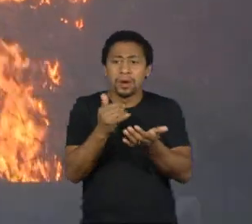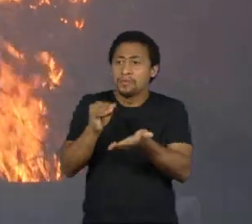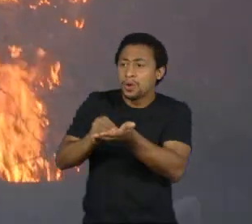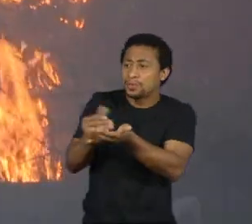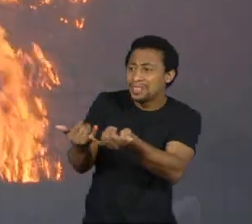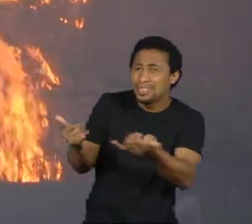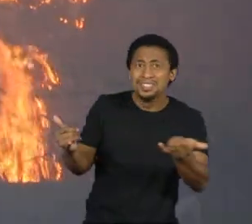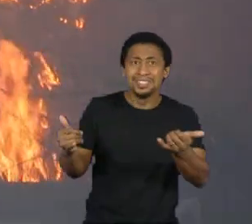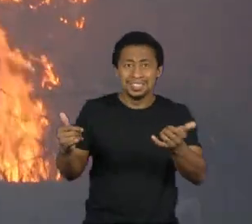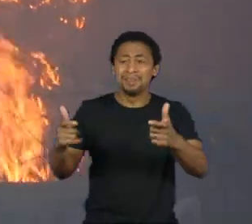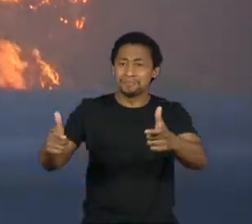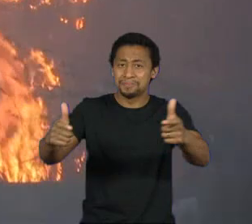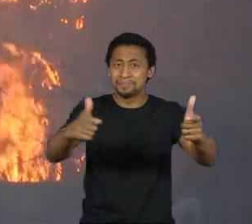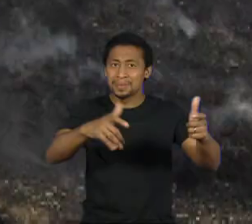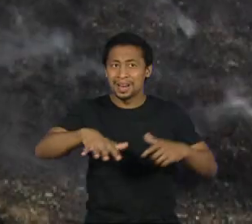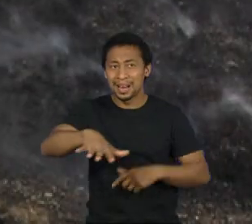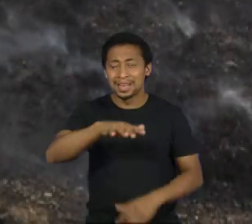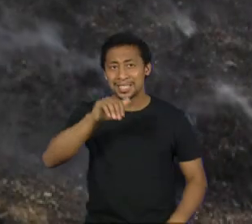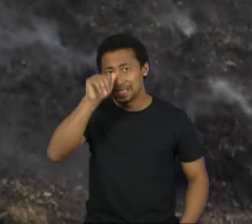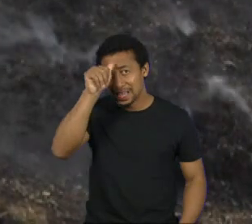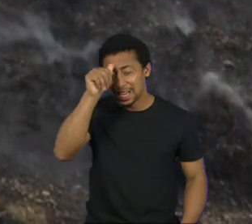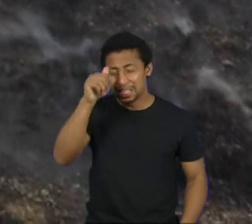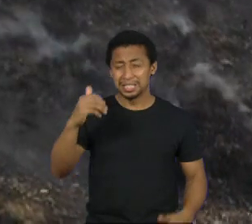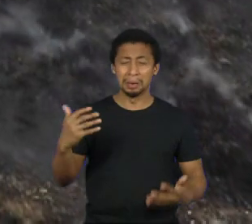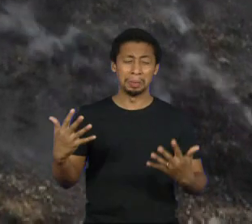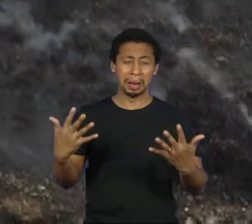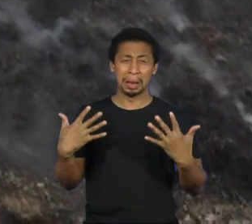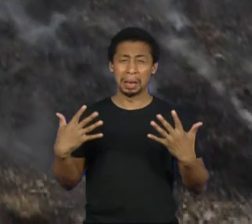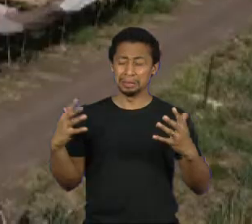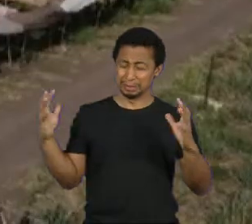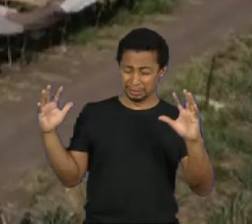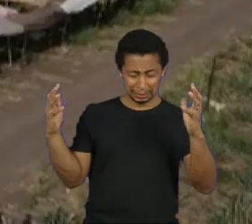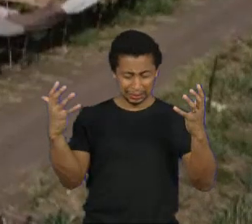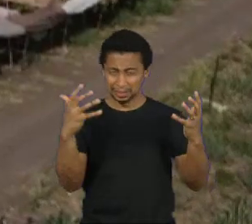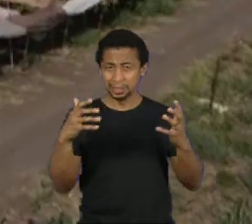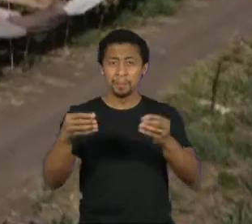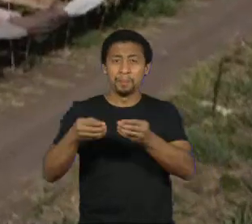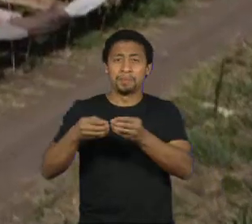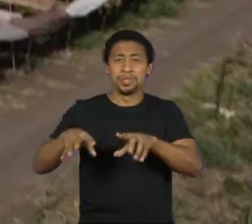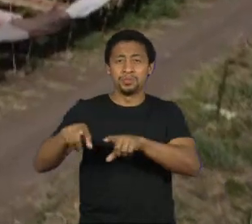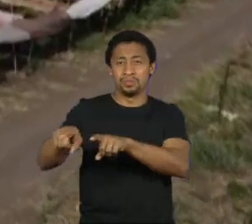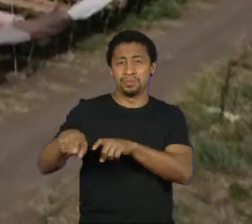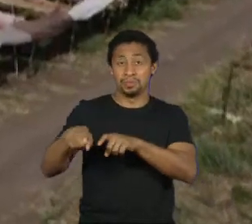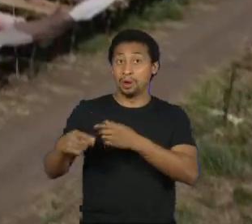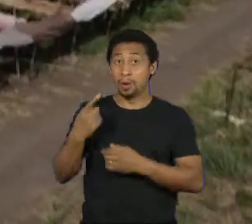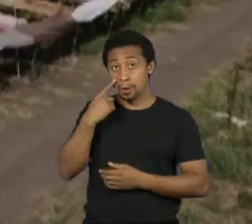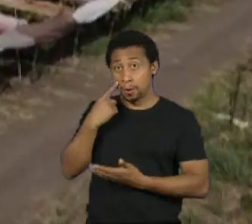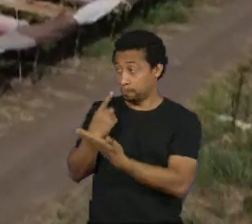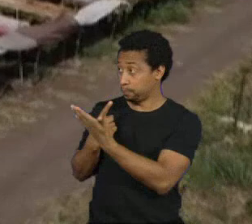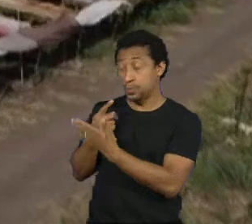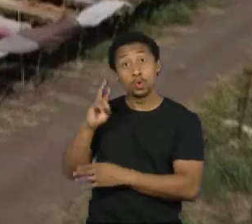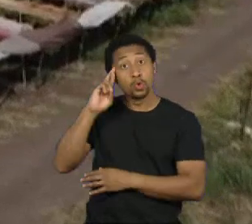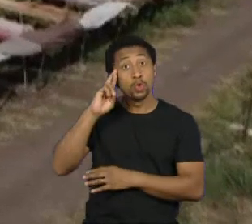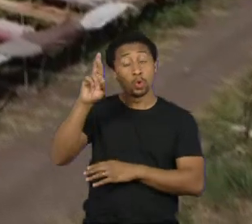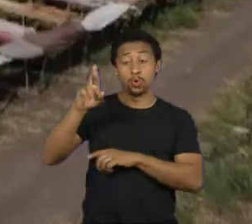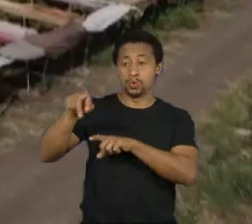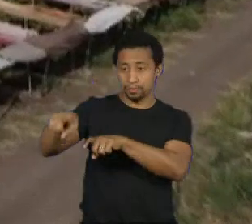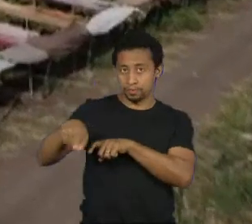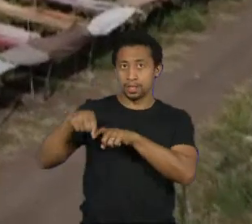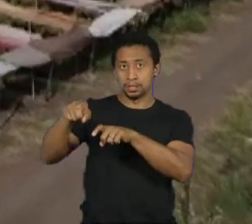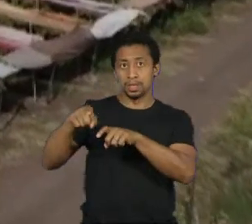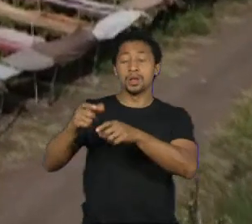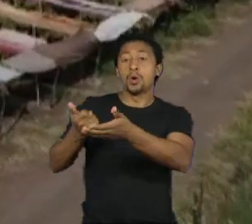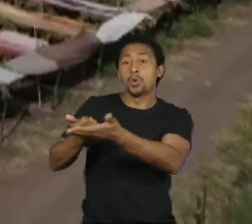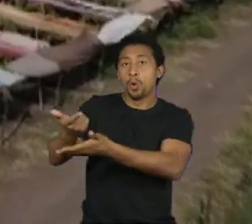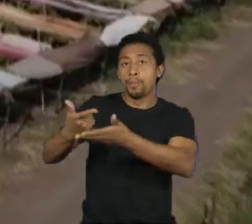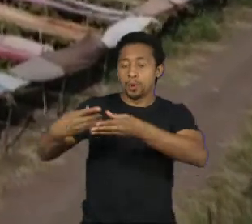algumas regiões. O forte calor prejudica a agricultura. Este fazendeiro usou mais de 5.600